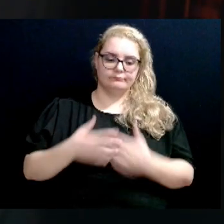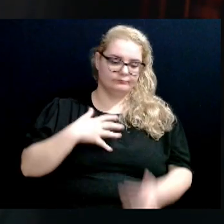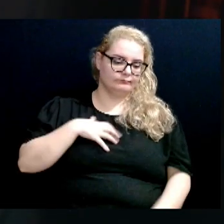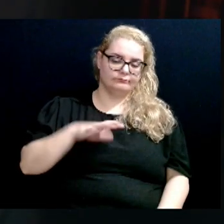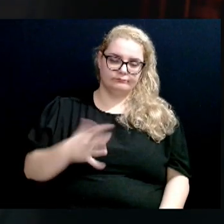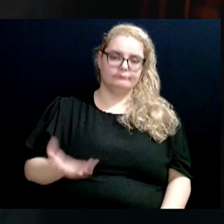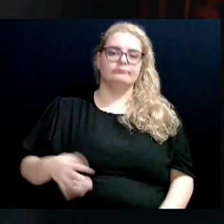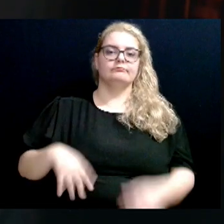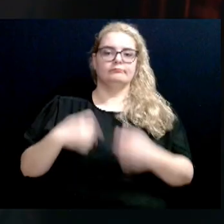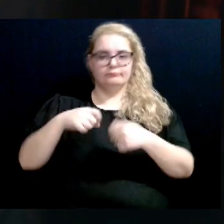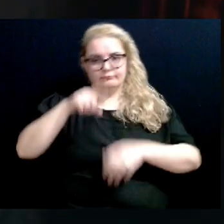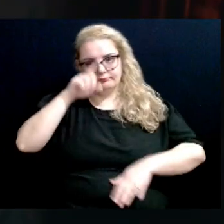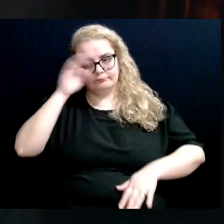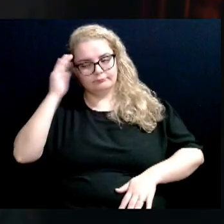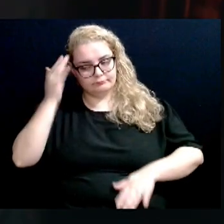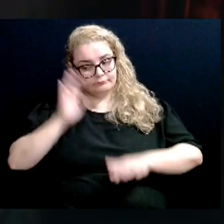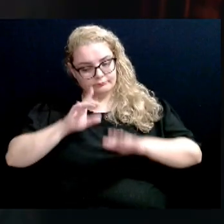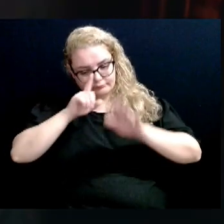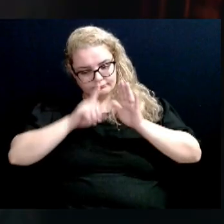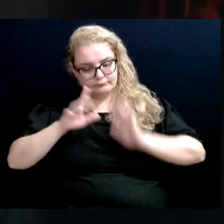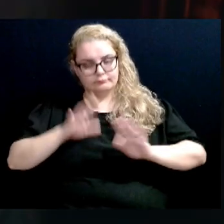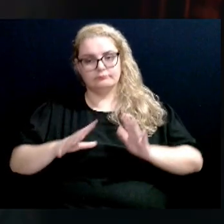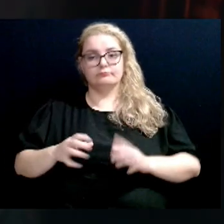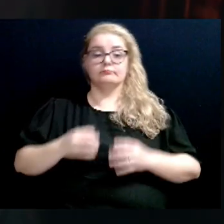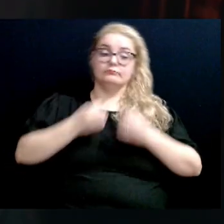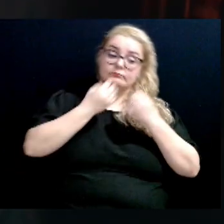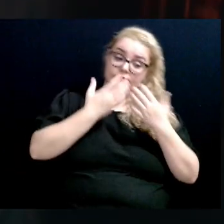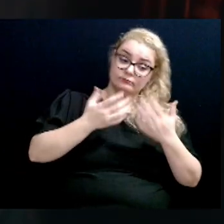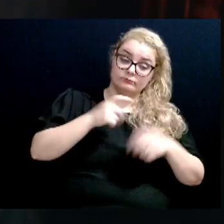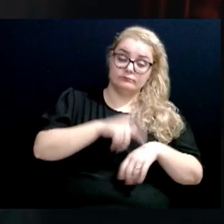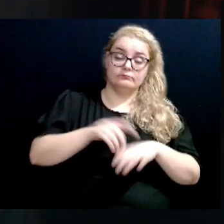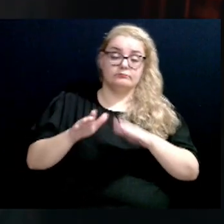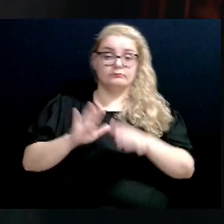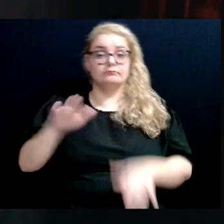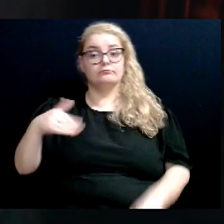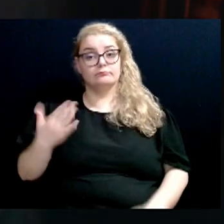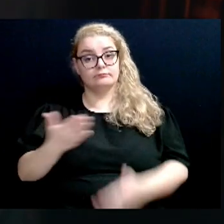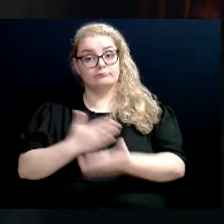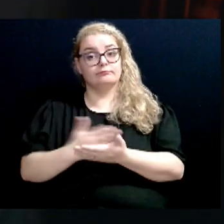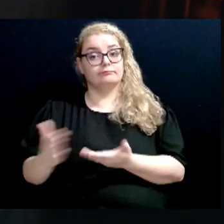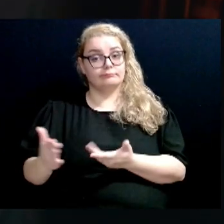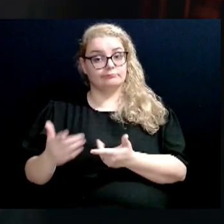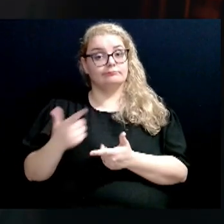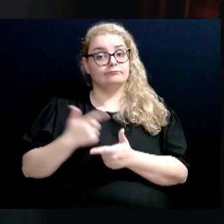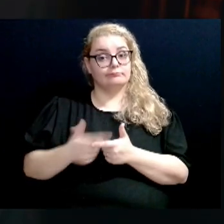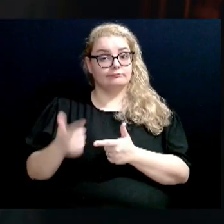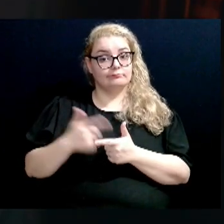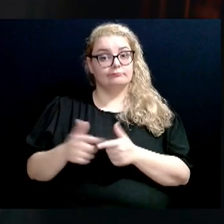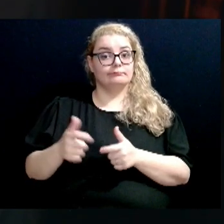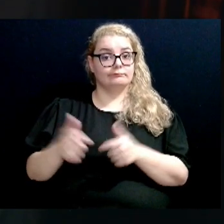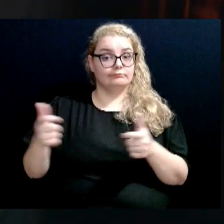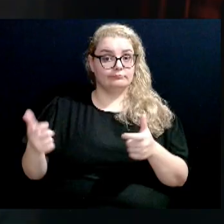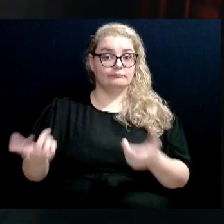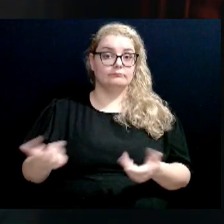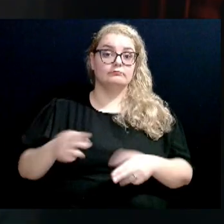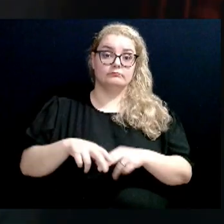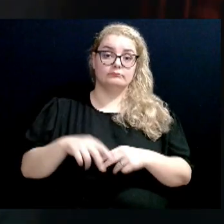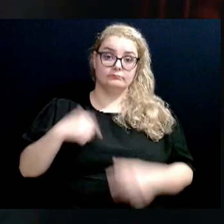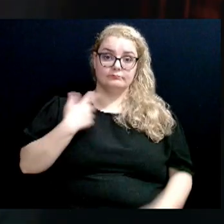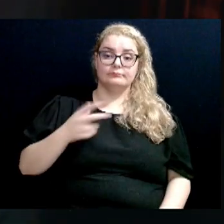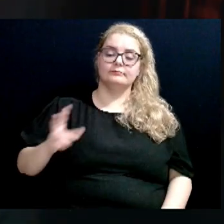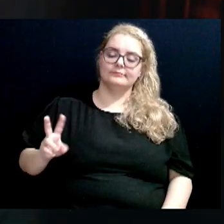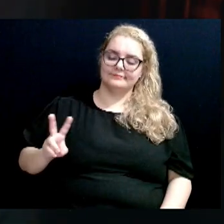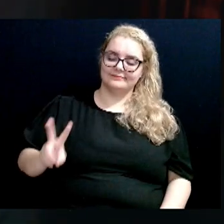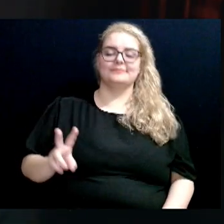entender até que ponto isso é bom e quando começa já a virar um grande problema. E é por isso que nós trouxemos o tema